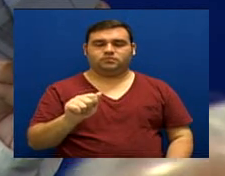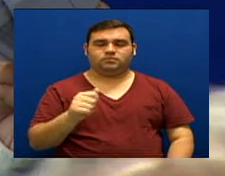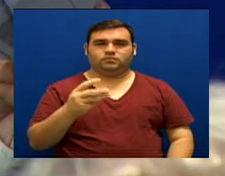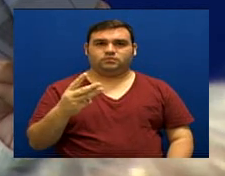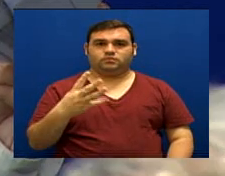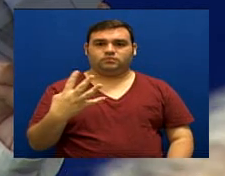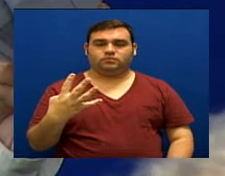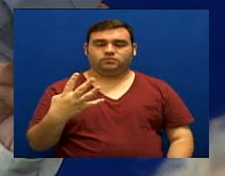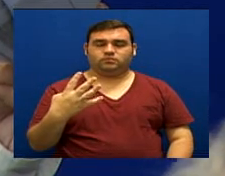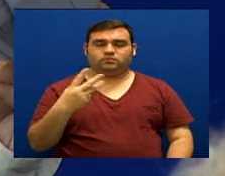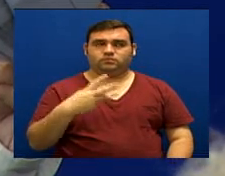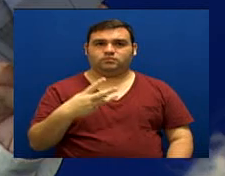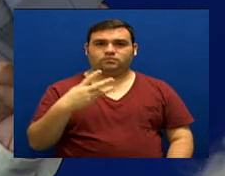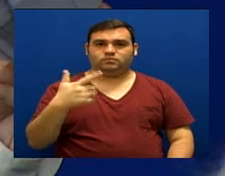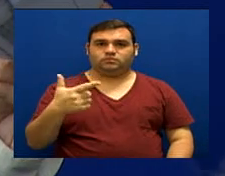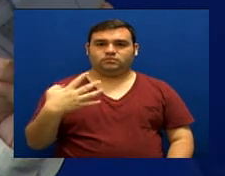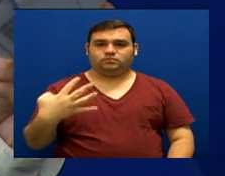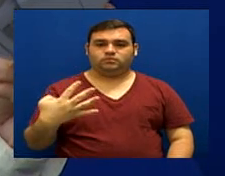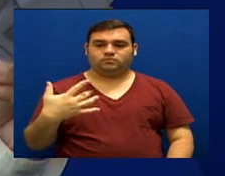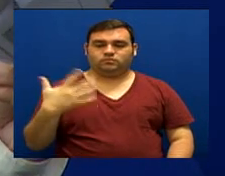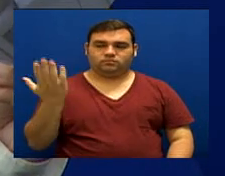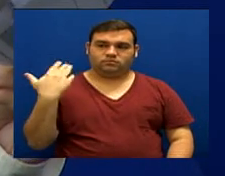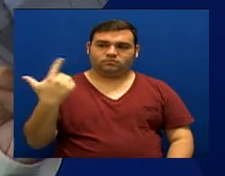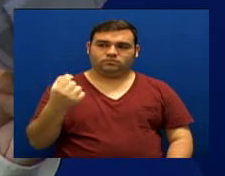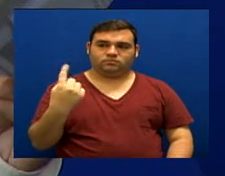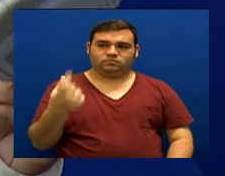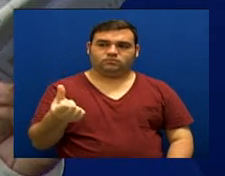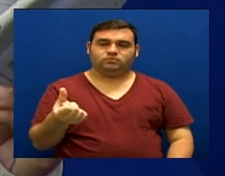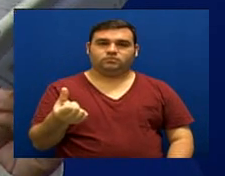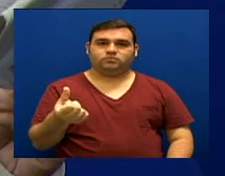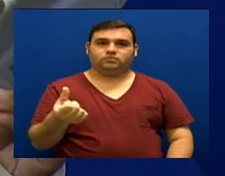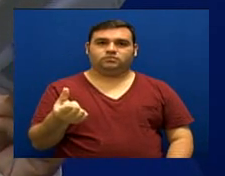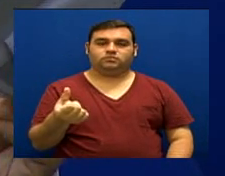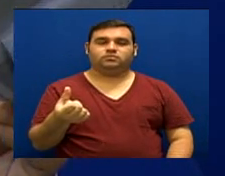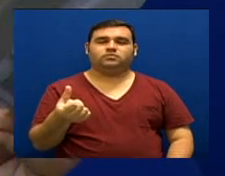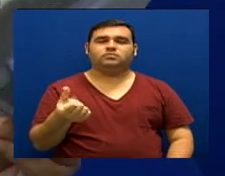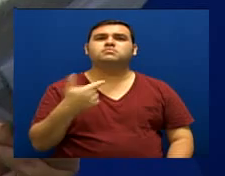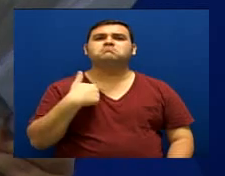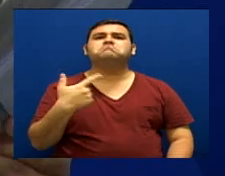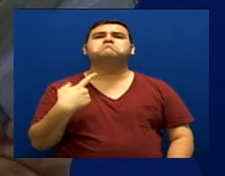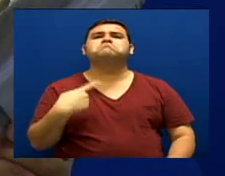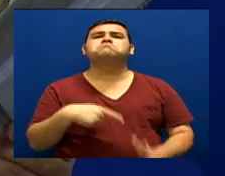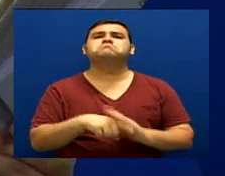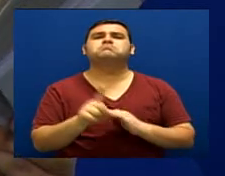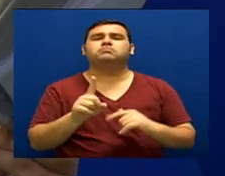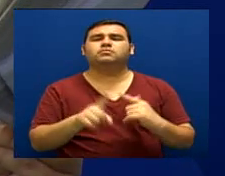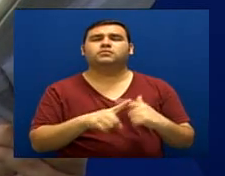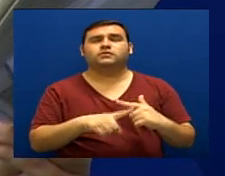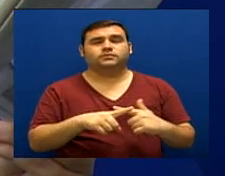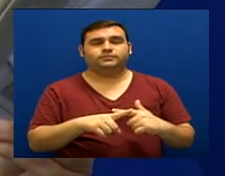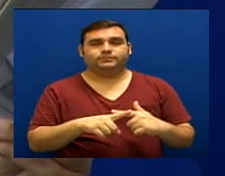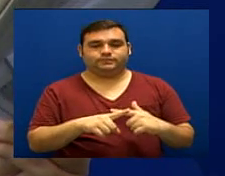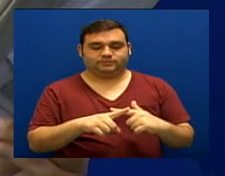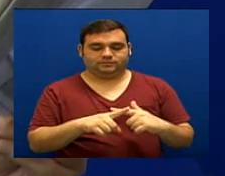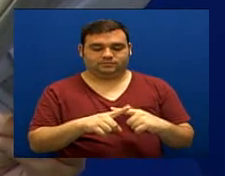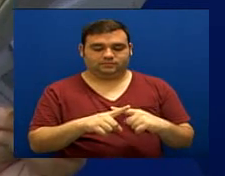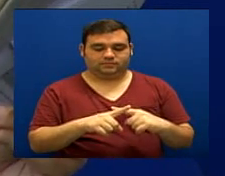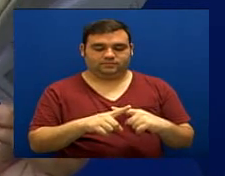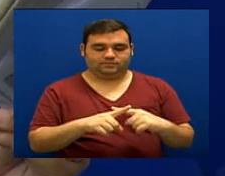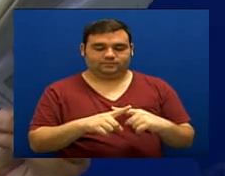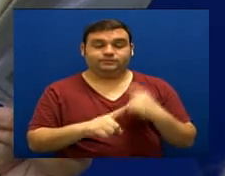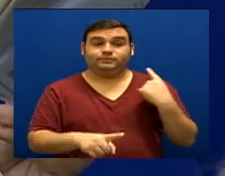34 3 24 de 16 por que que eu fiz isso exatamente porque